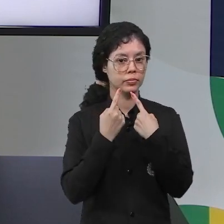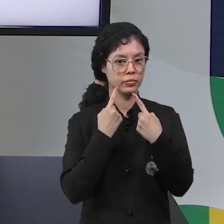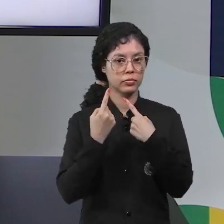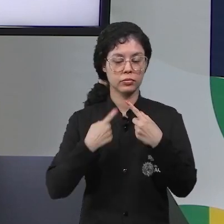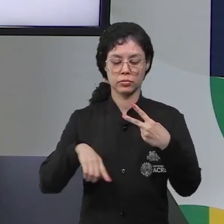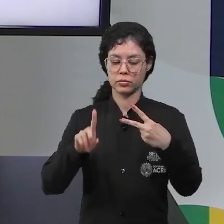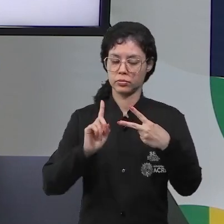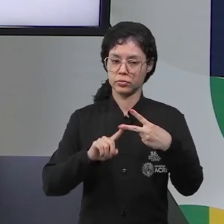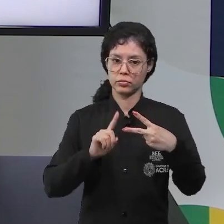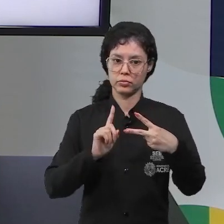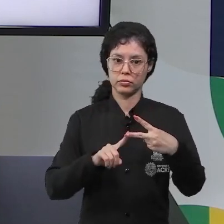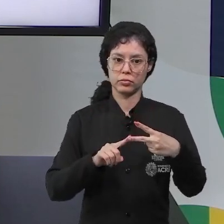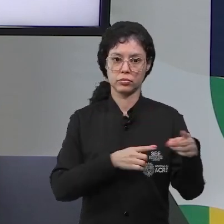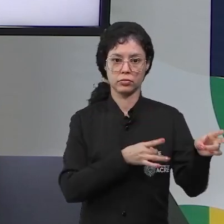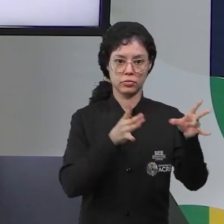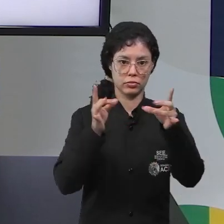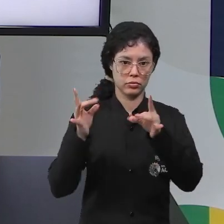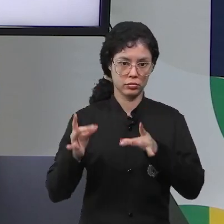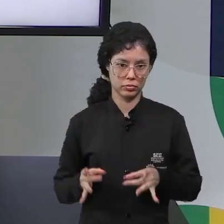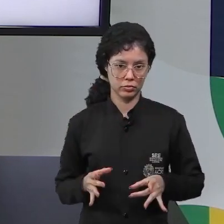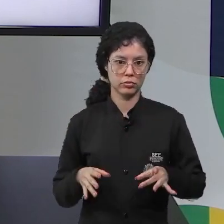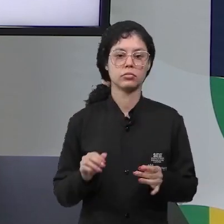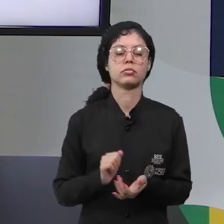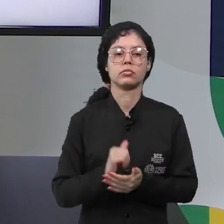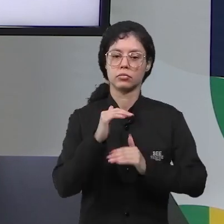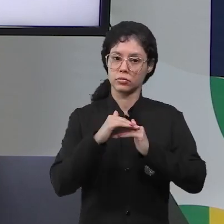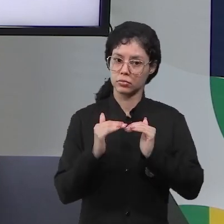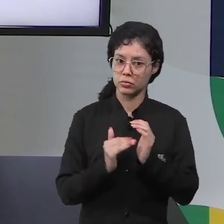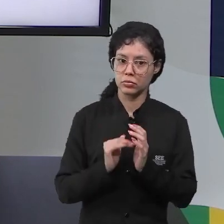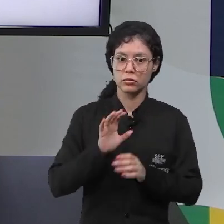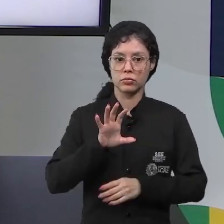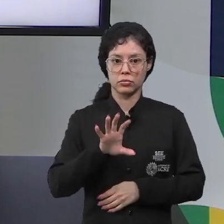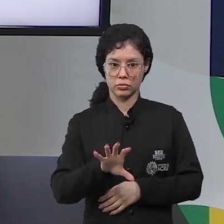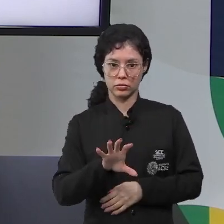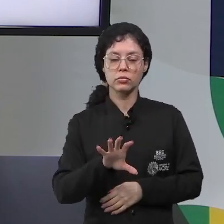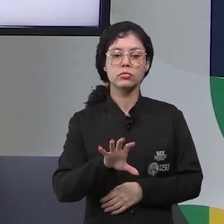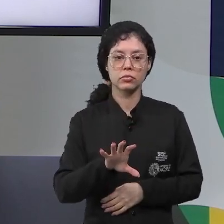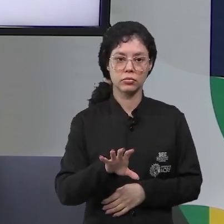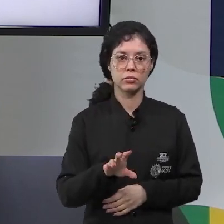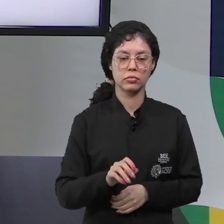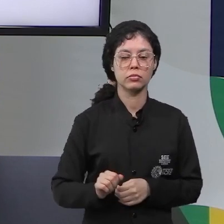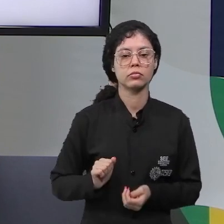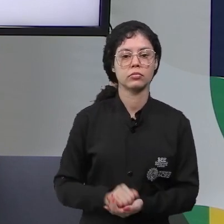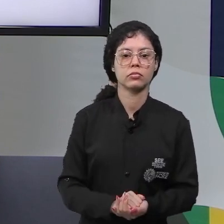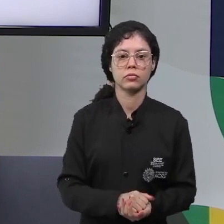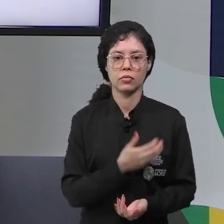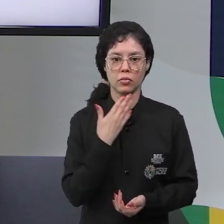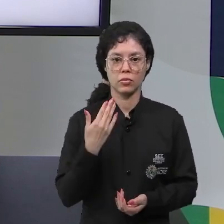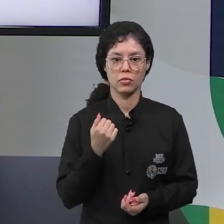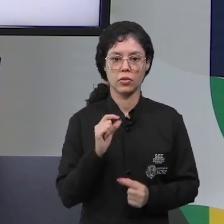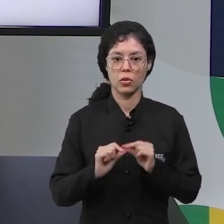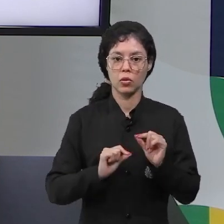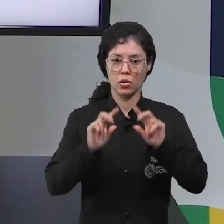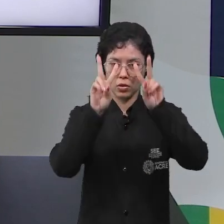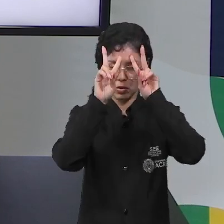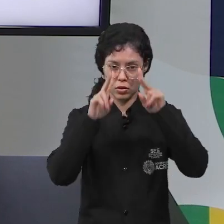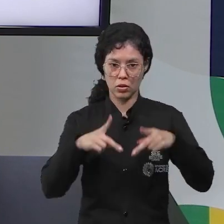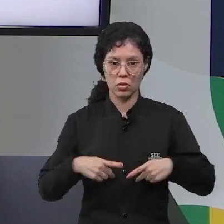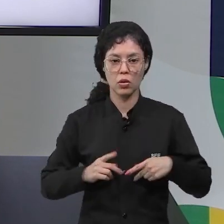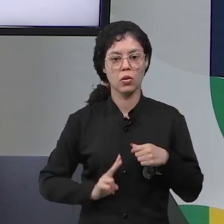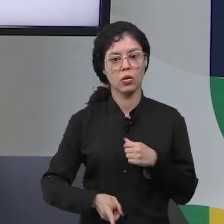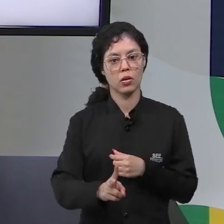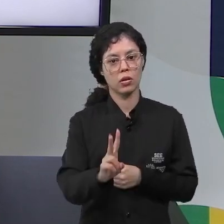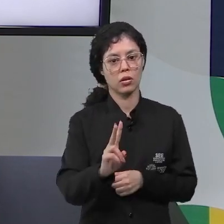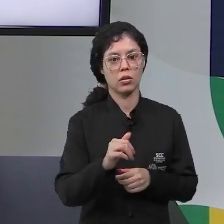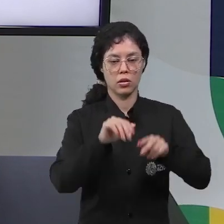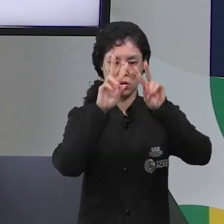e no aspecto do mercado. Mas isso tudo tem favorecido para que o homem seja intensificado na